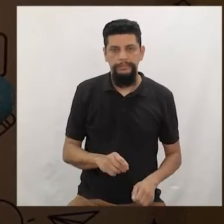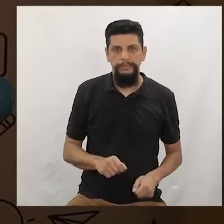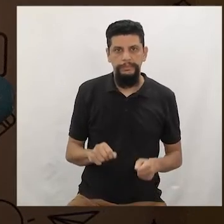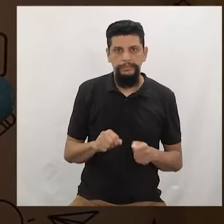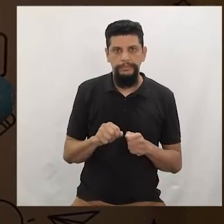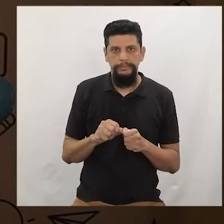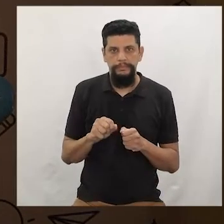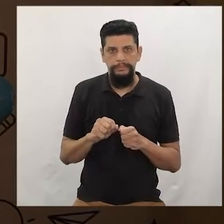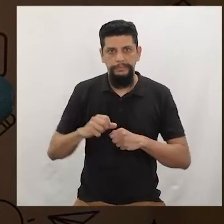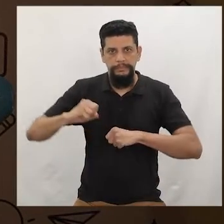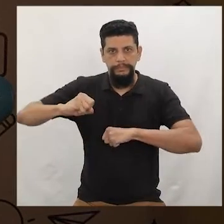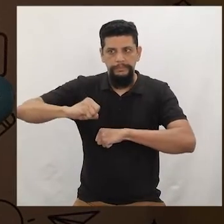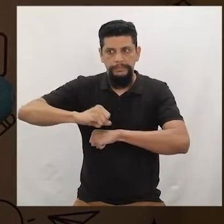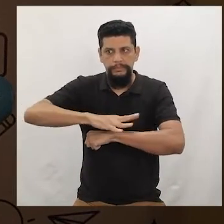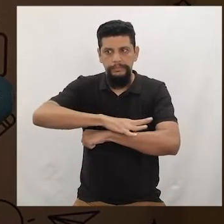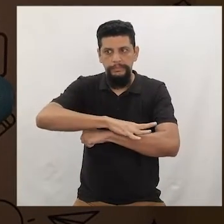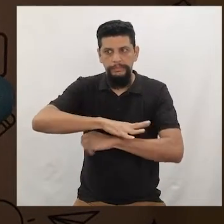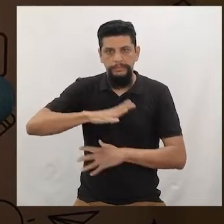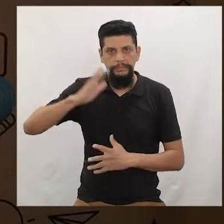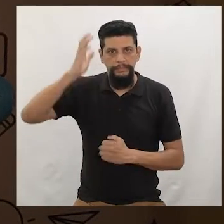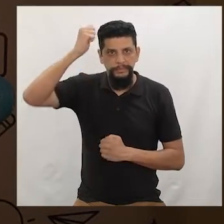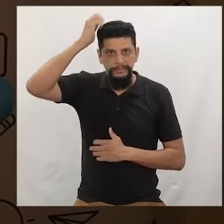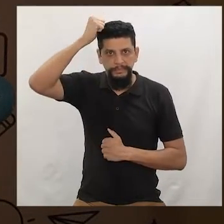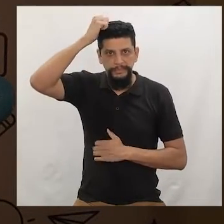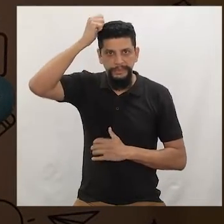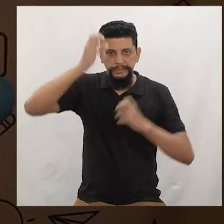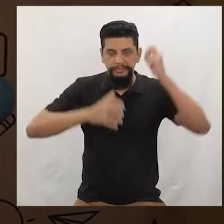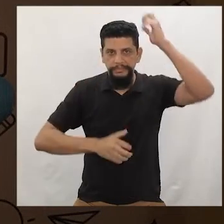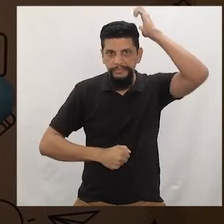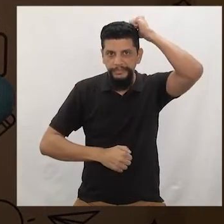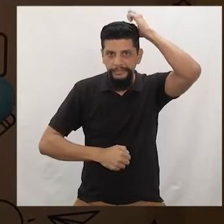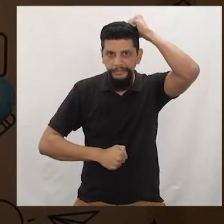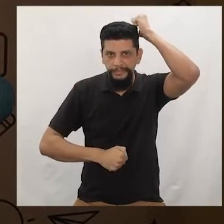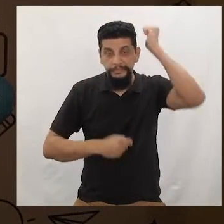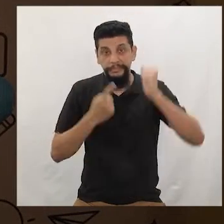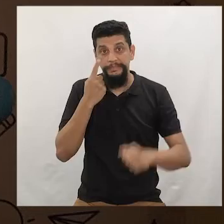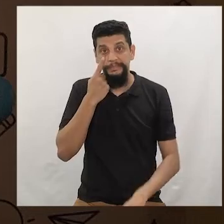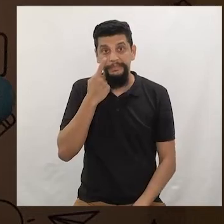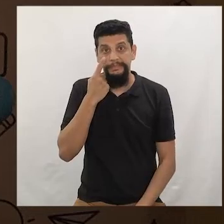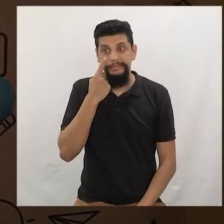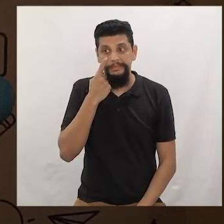formar a sombra do macaquinho, olha lá.